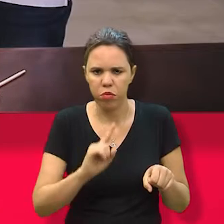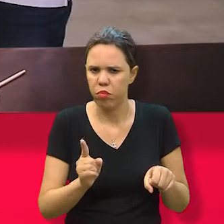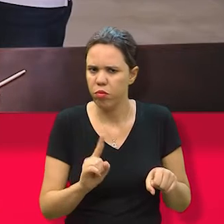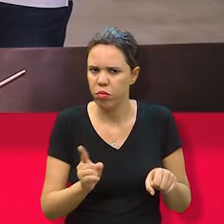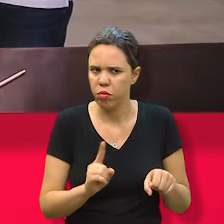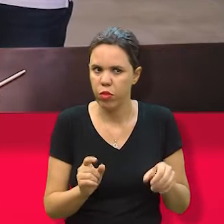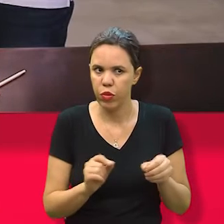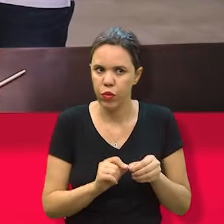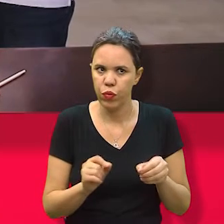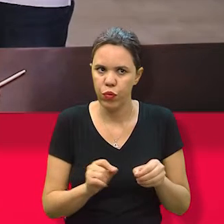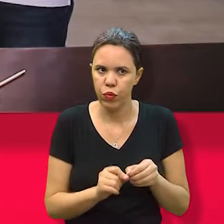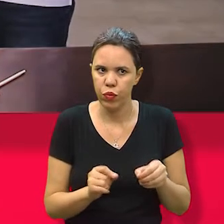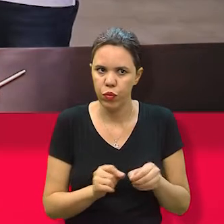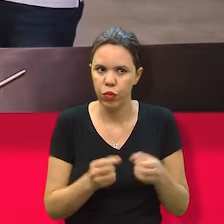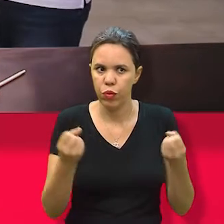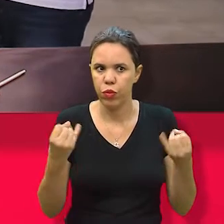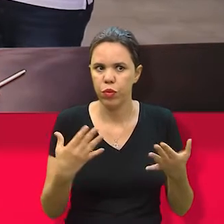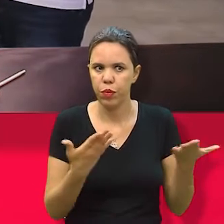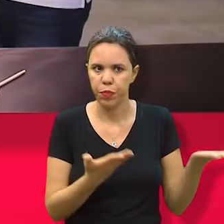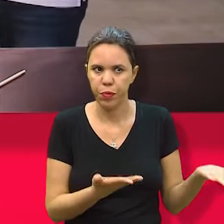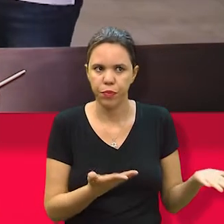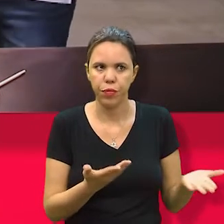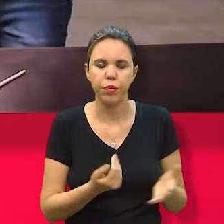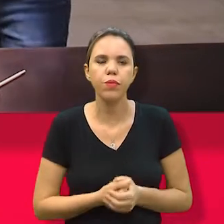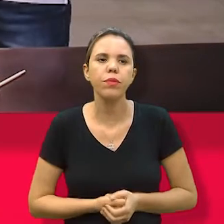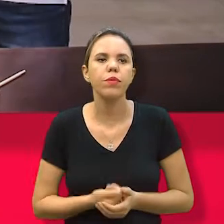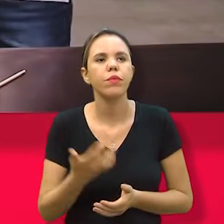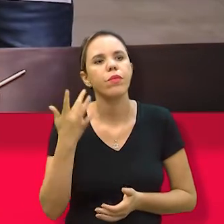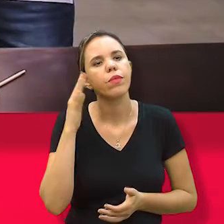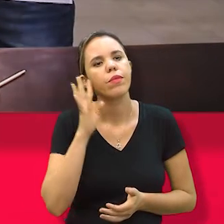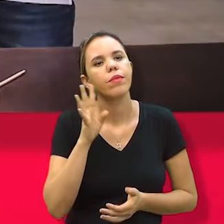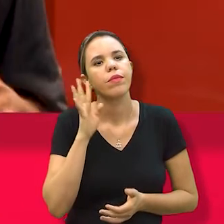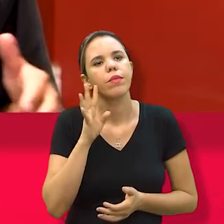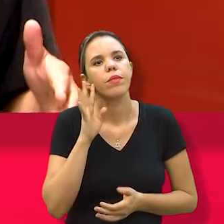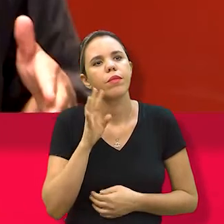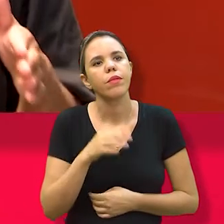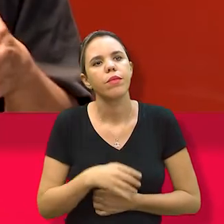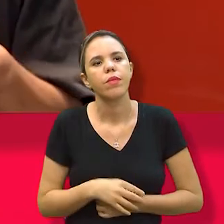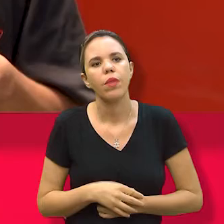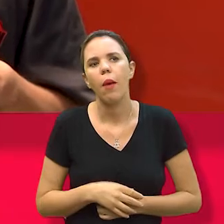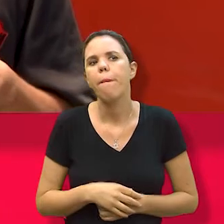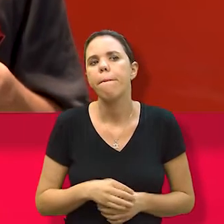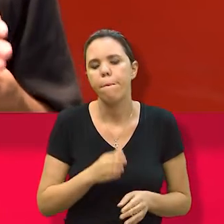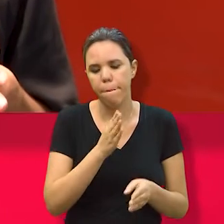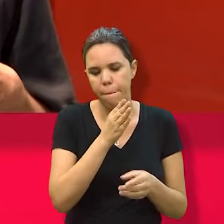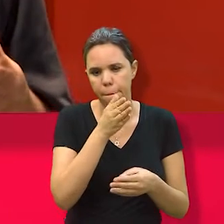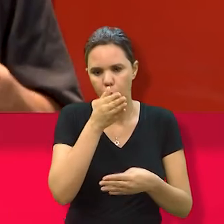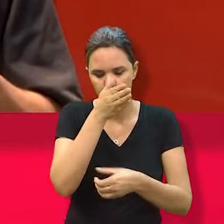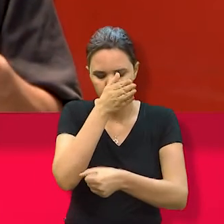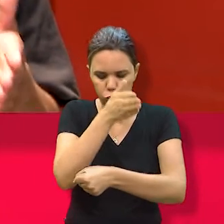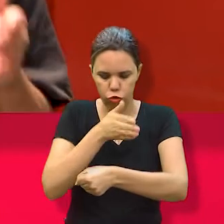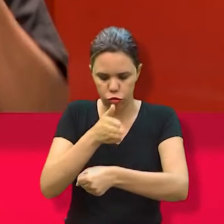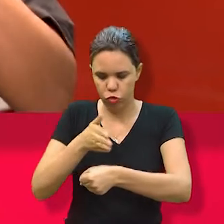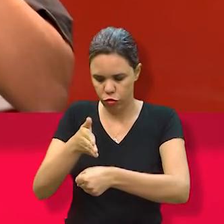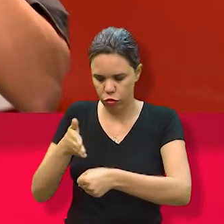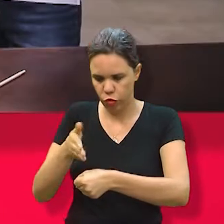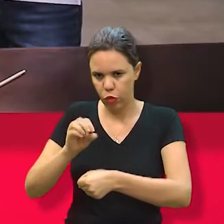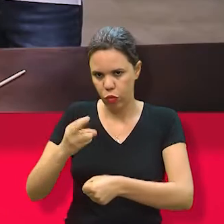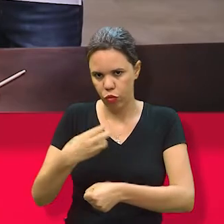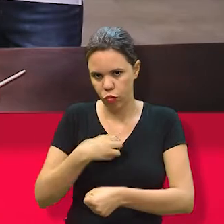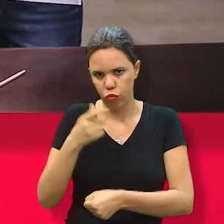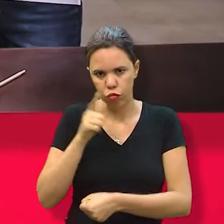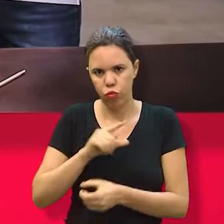na sequência não você corta explica para gente como é que você corta que eu achei legal na verdade você pode cortar nascer tanto na